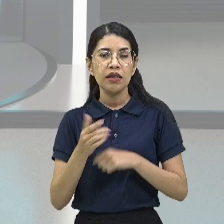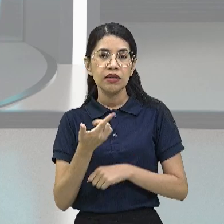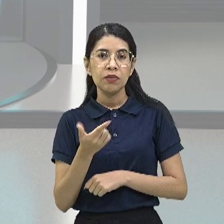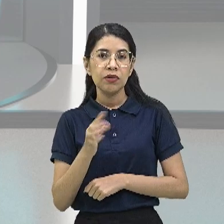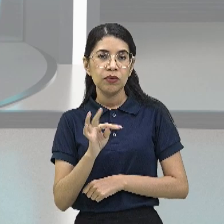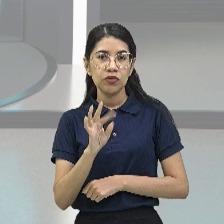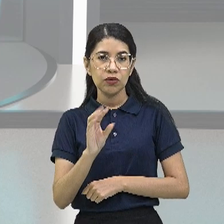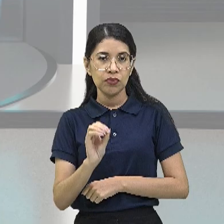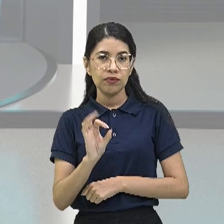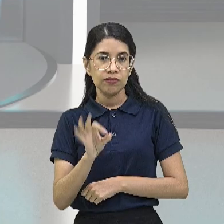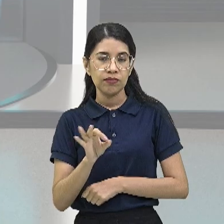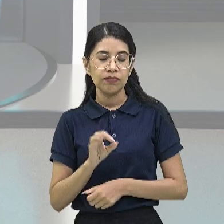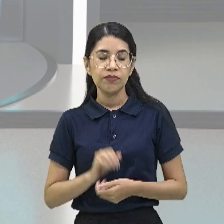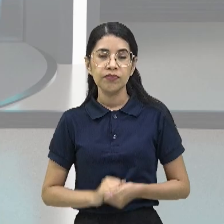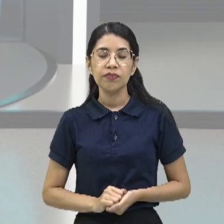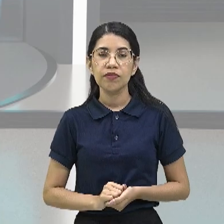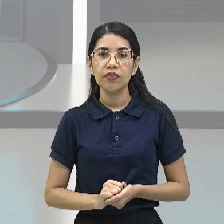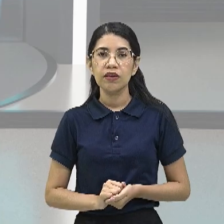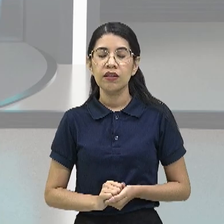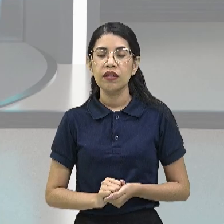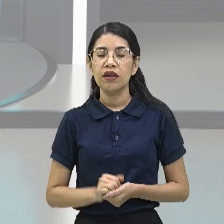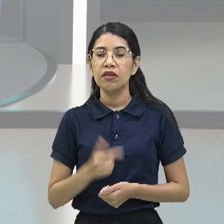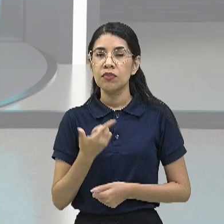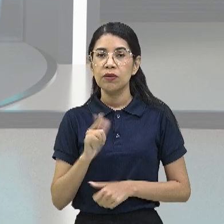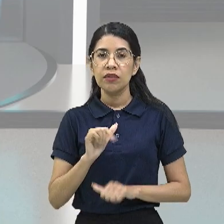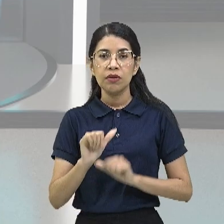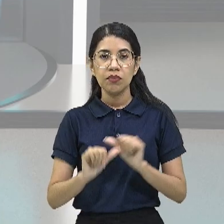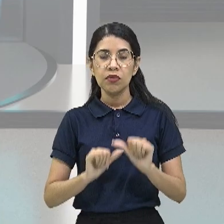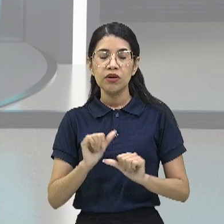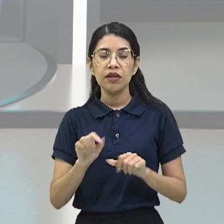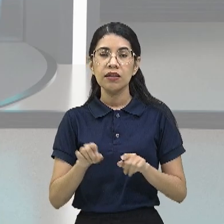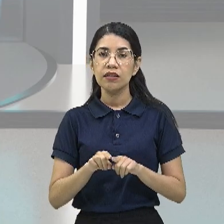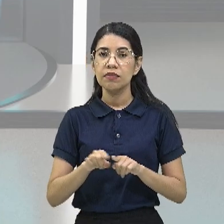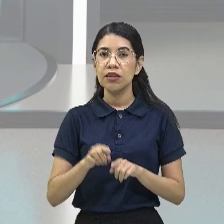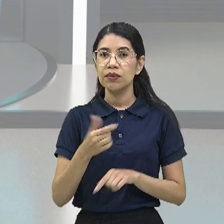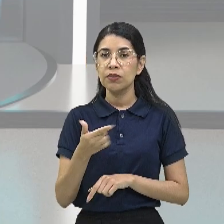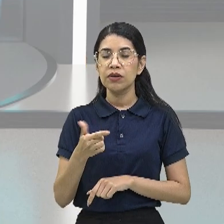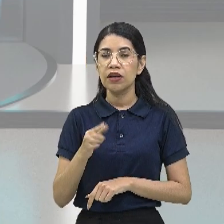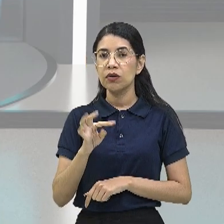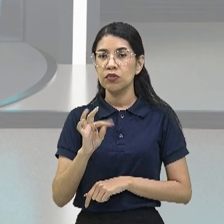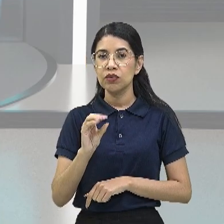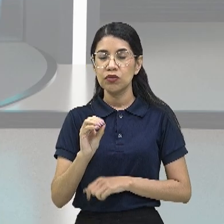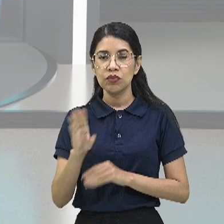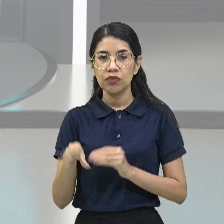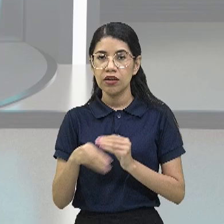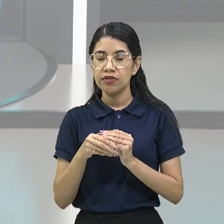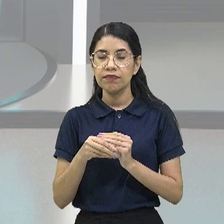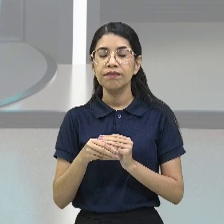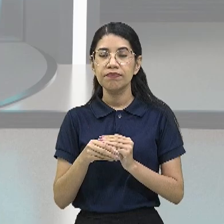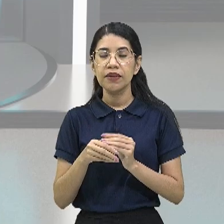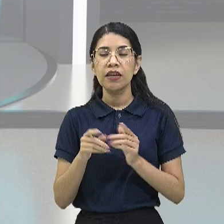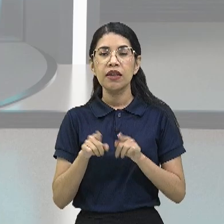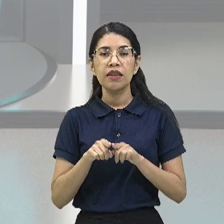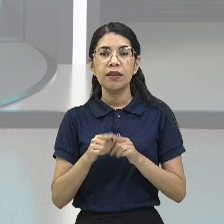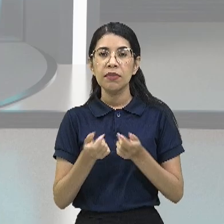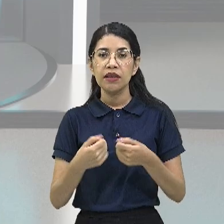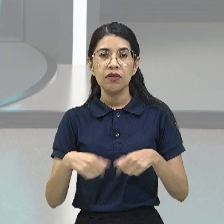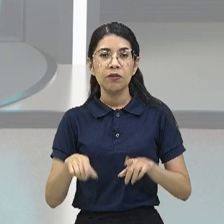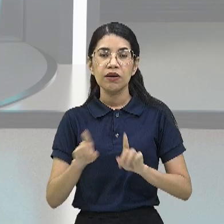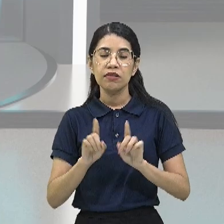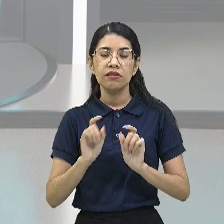to, tá? Então, o verbo não é modificado, mas também ele não vem ali com o to. Eles não precisam